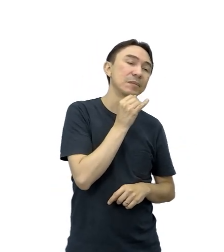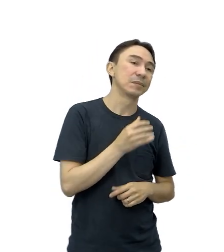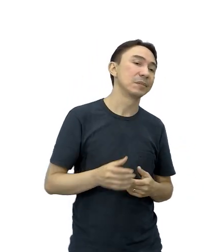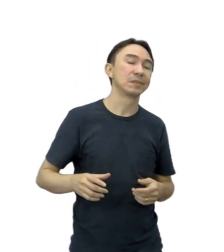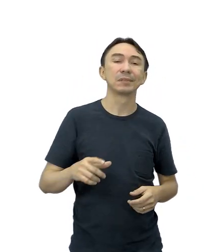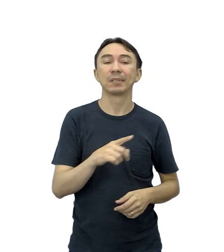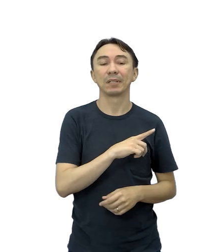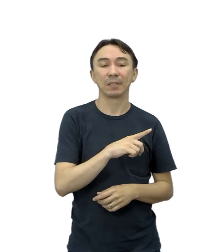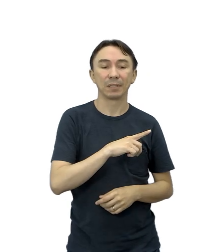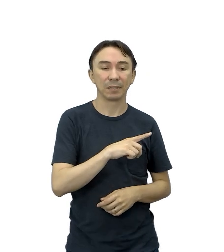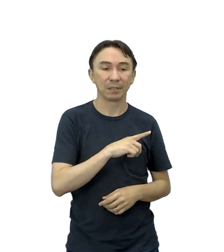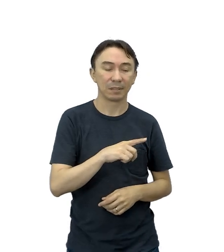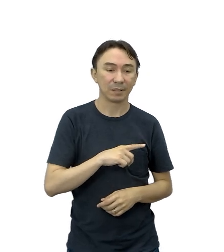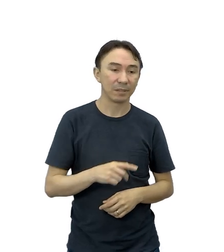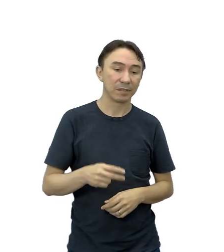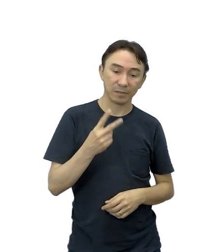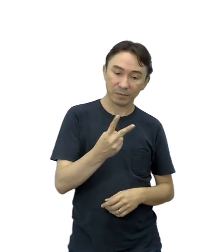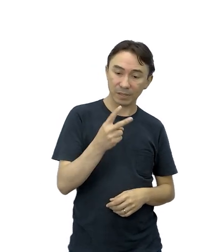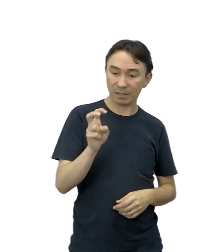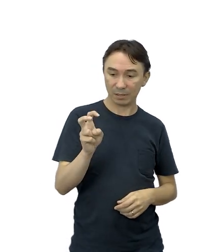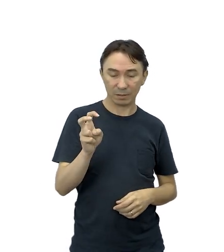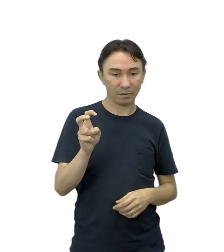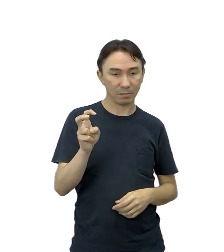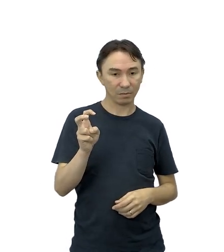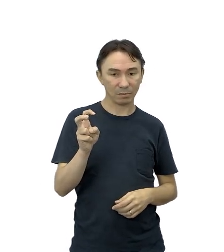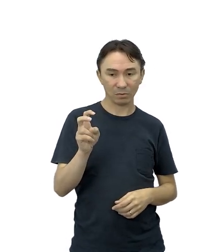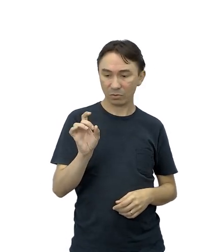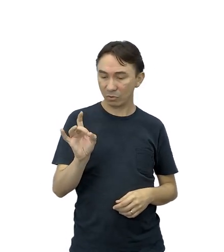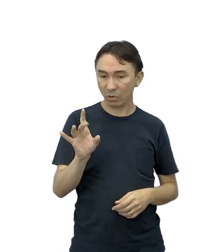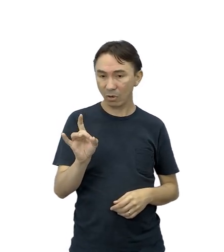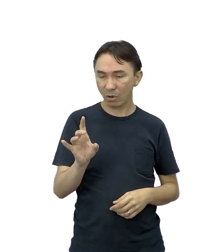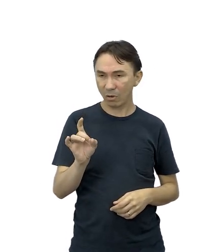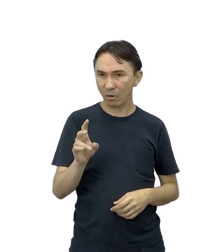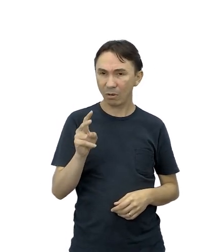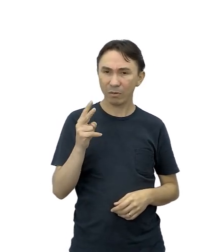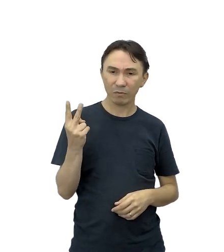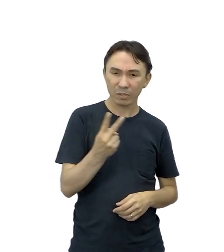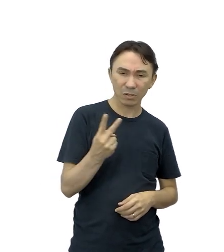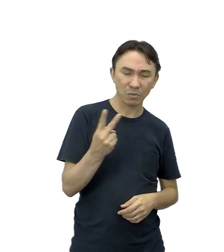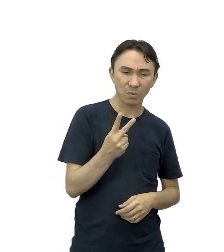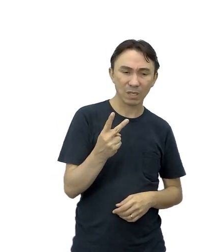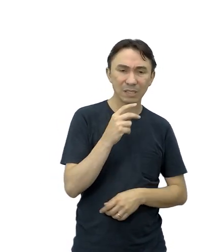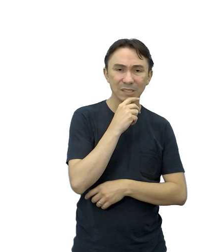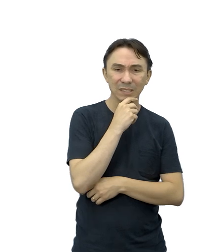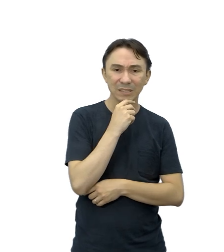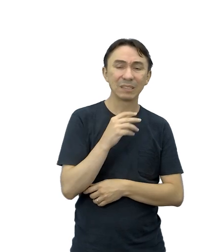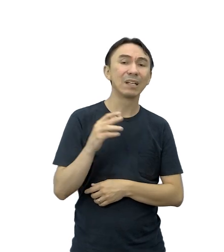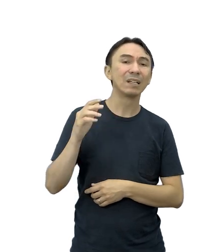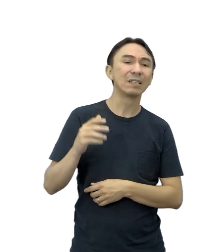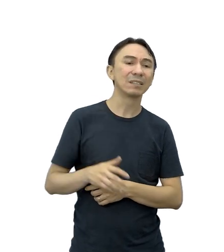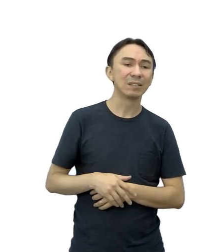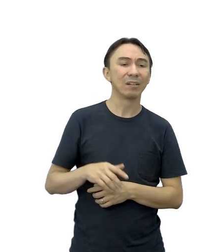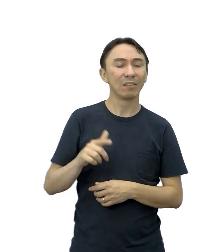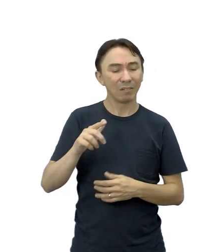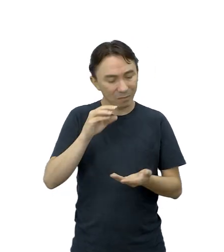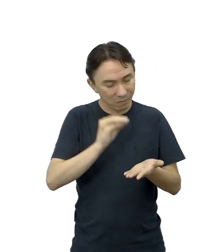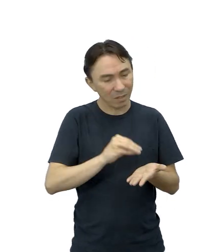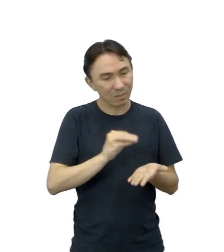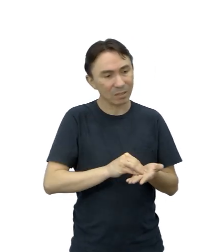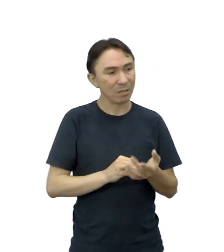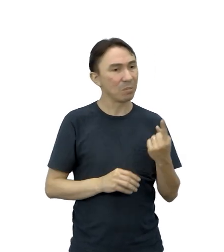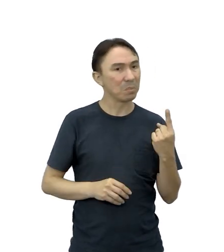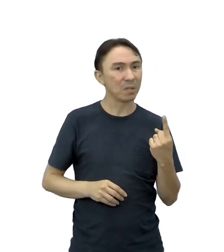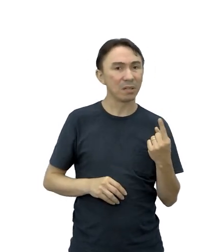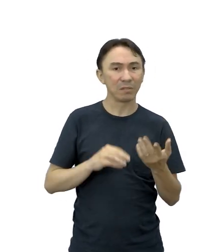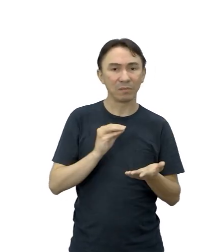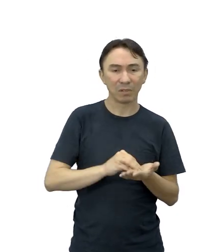de 26 questões, 22 de 26 questões, o que está acontecendo com essas atividades que não estão sendo pelo menos tentado, né,